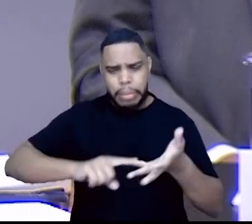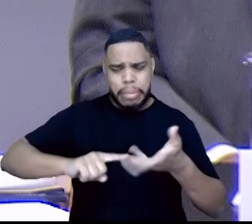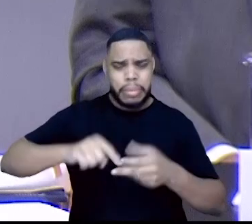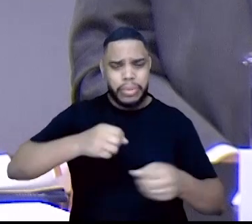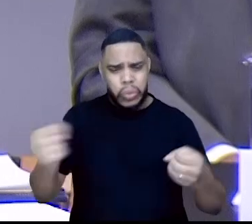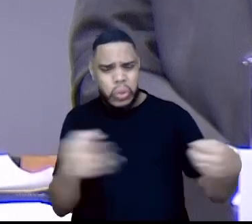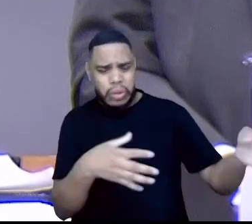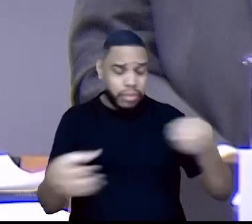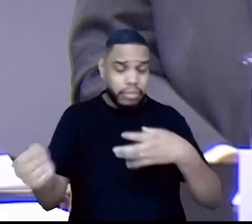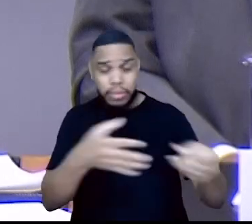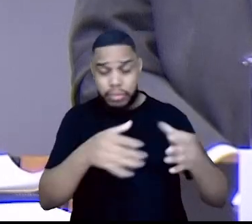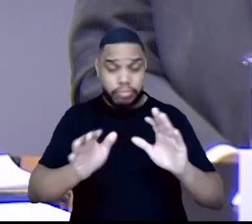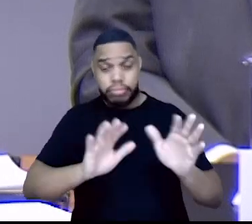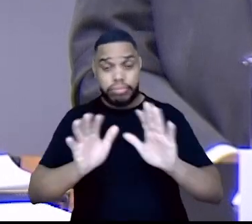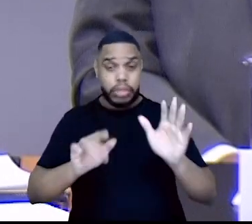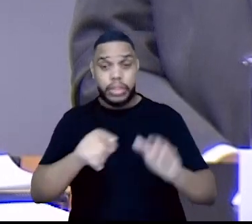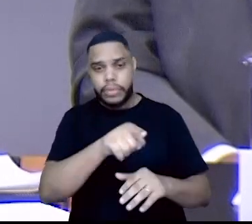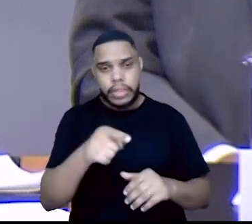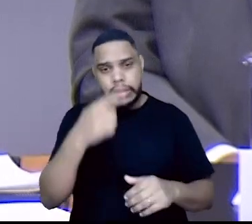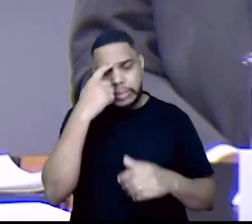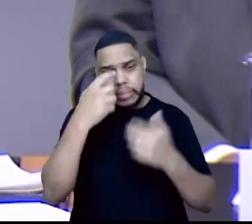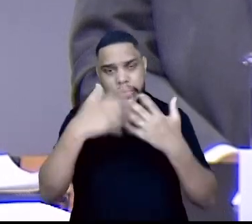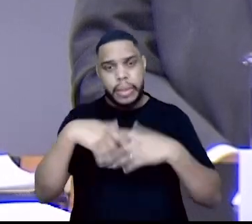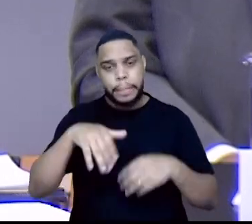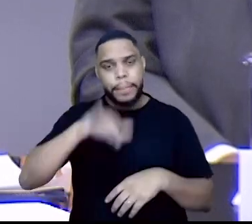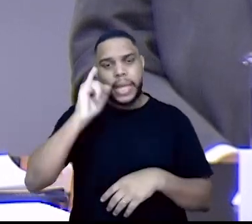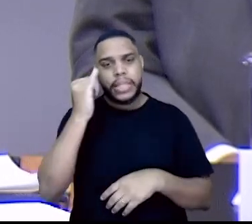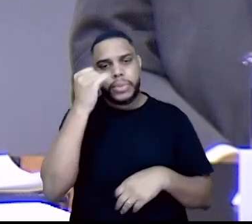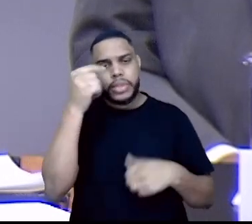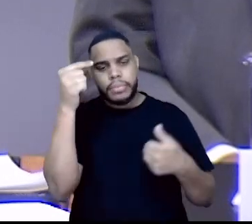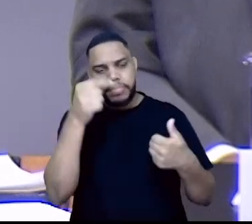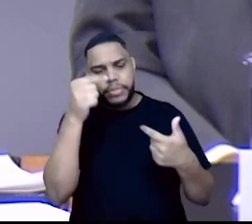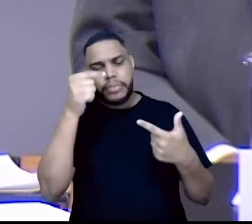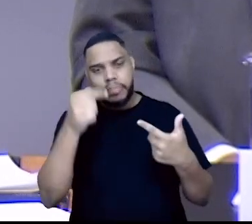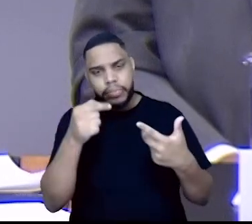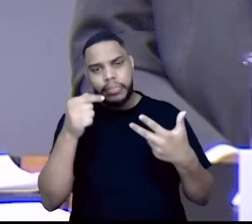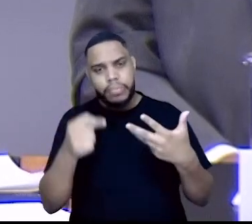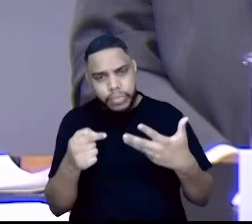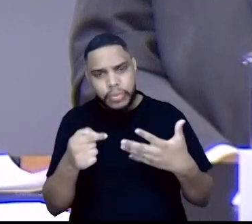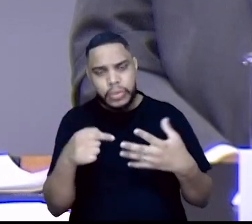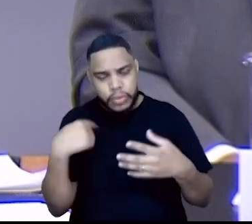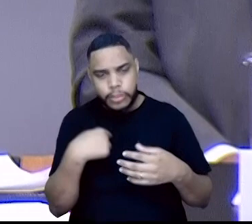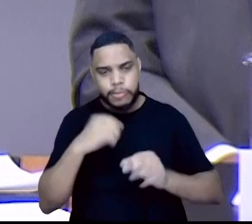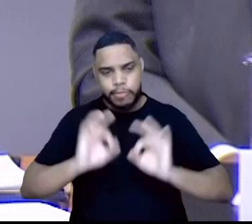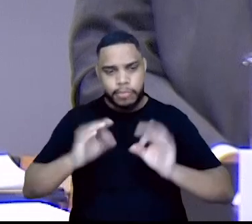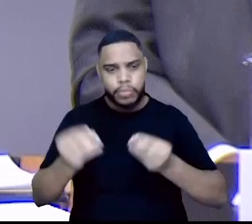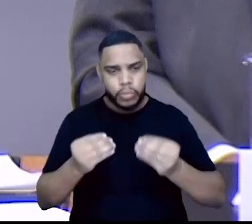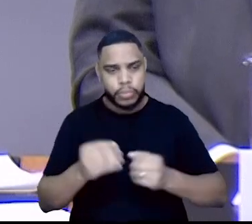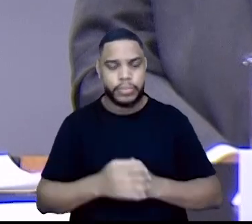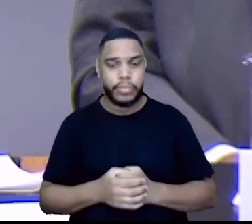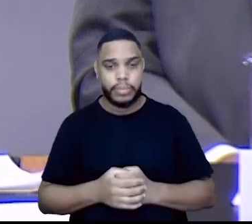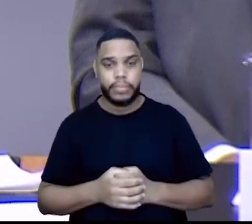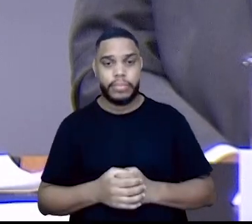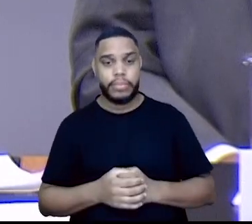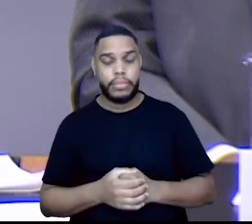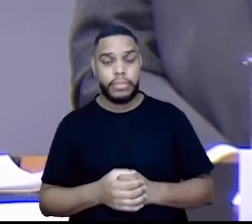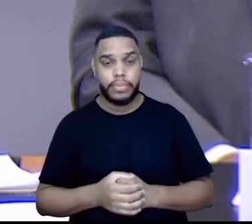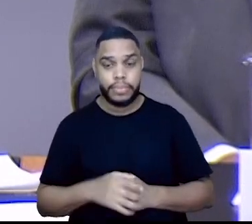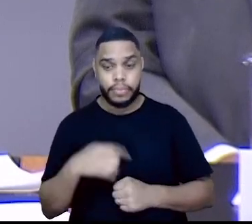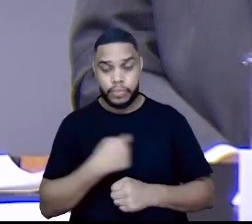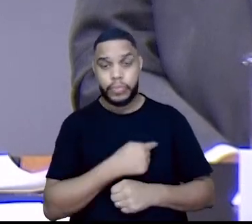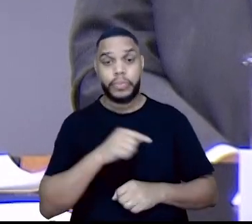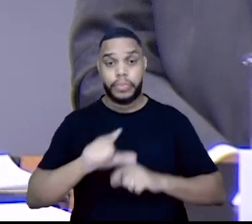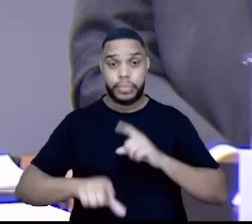os pontos que vocês consideram que fazem diferença, que a gente realmente quer investir energia. E aí nós